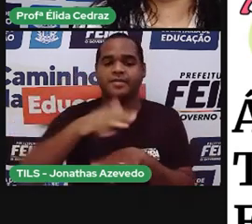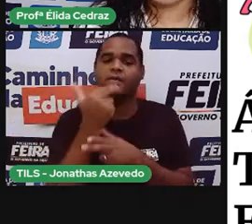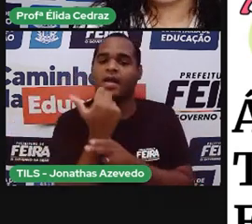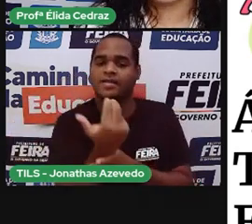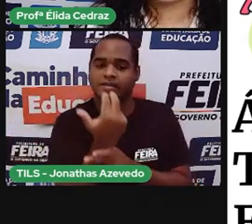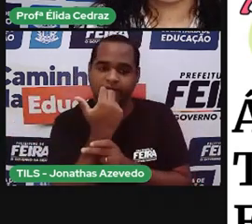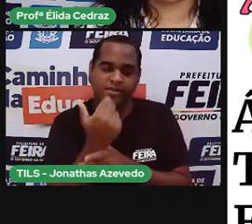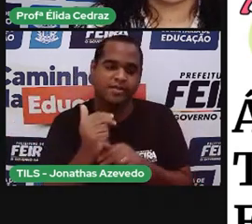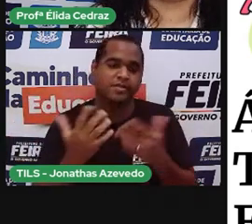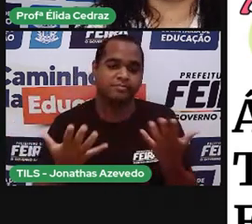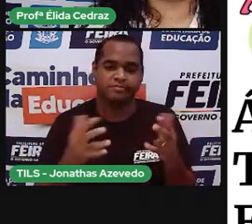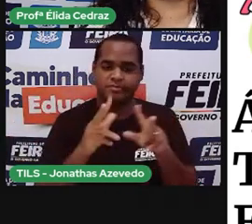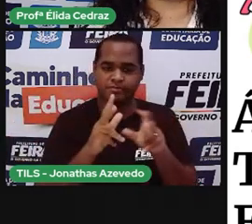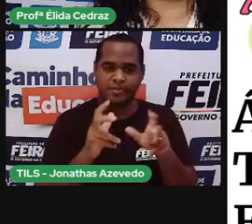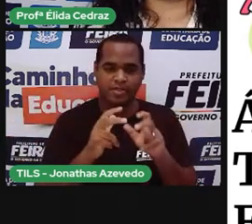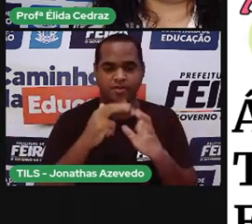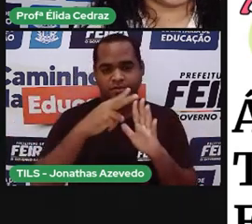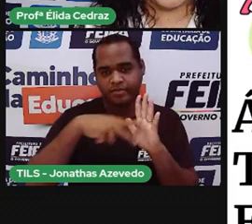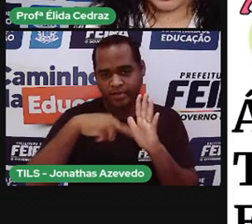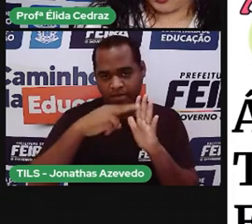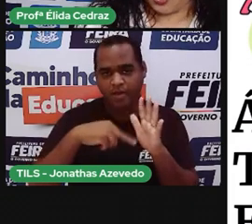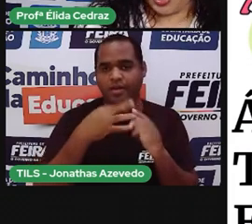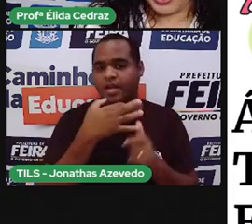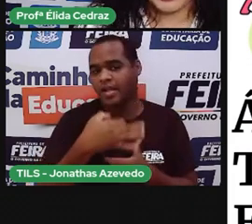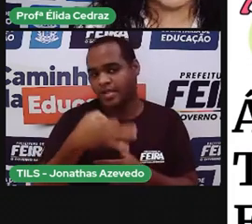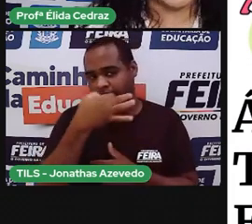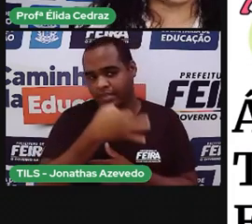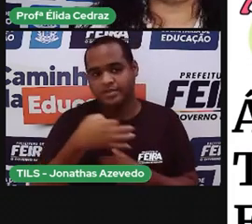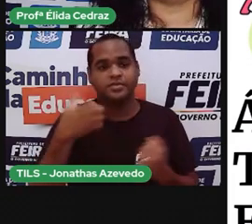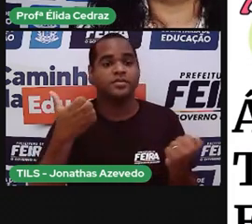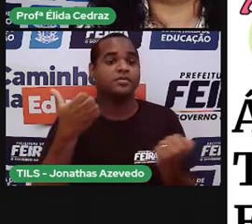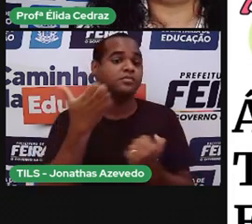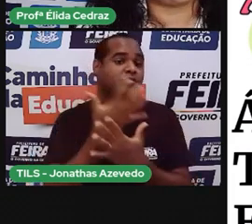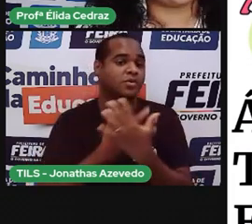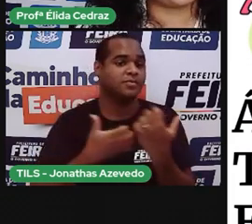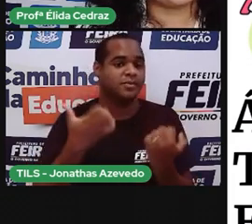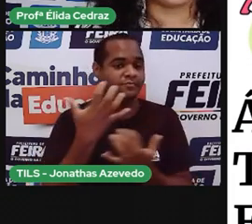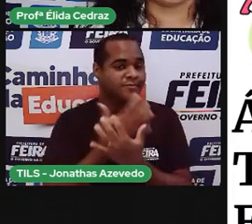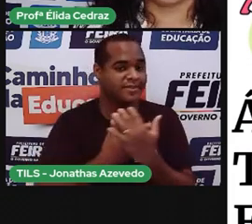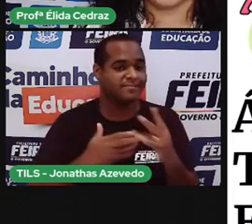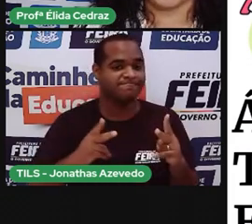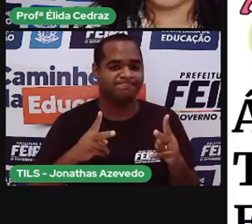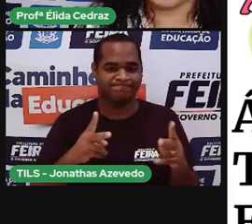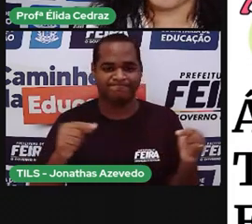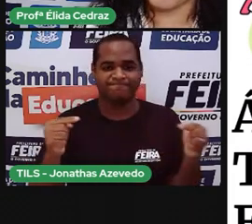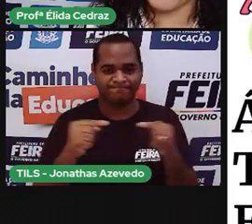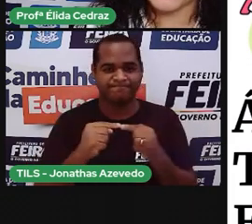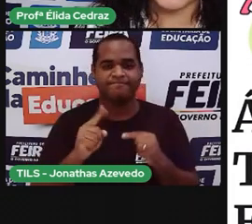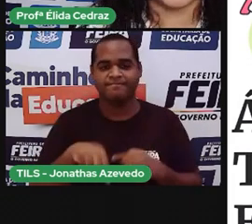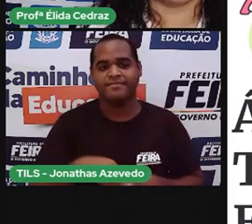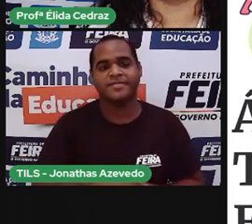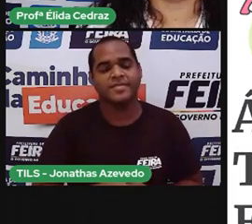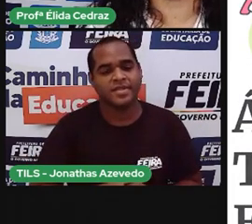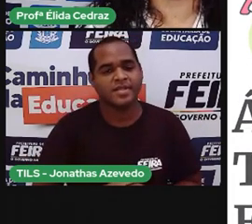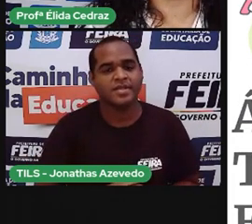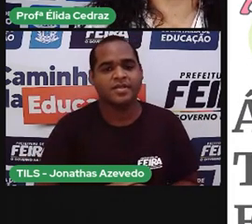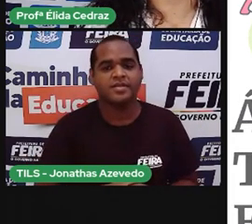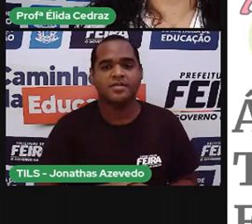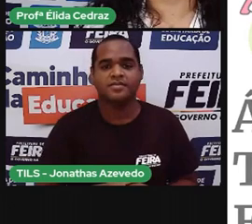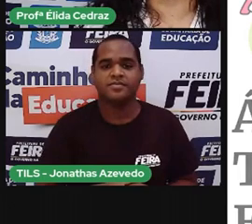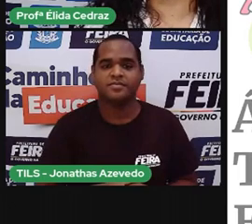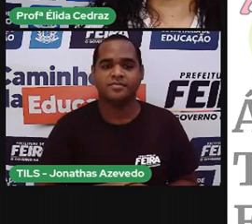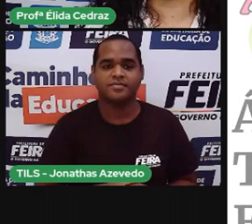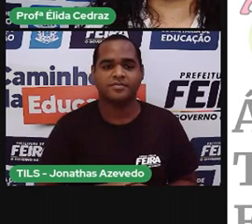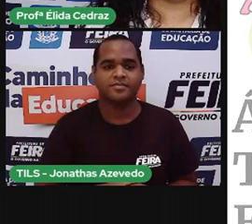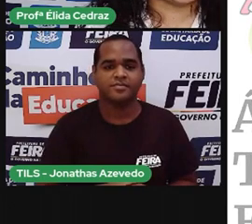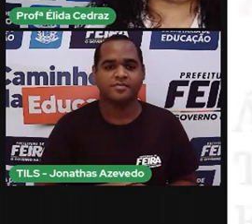é linguagens com tema leitura, oralidade e continuando com música.